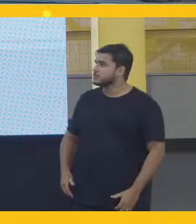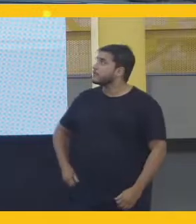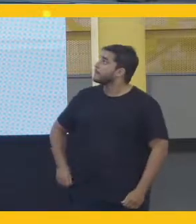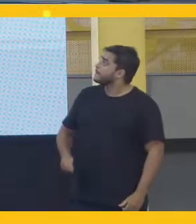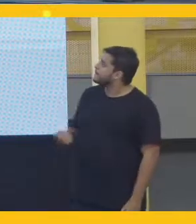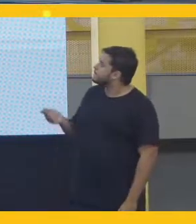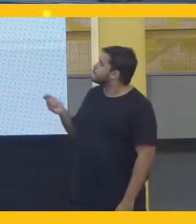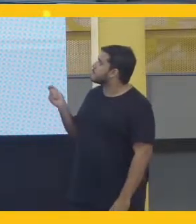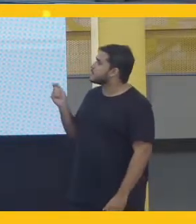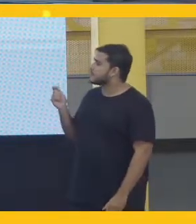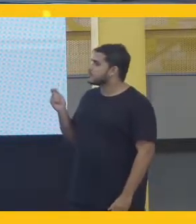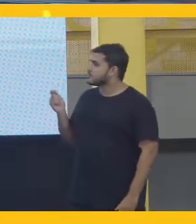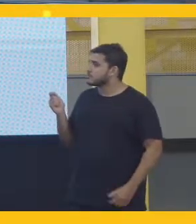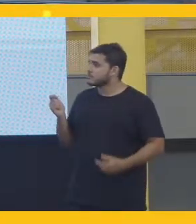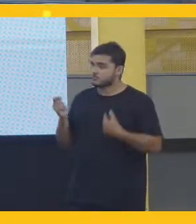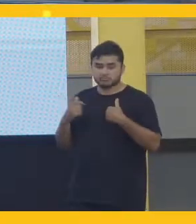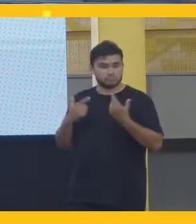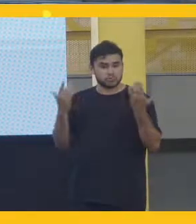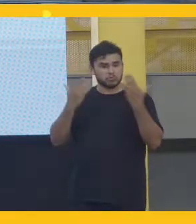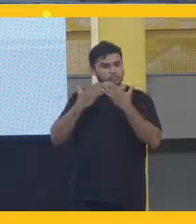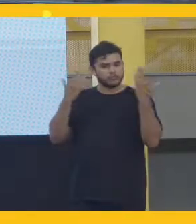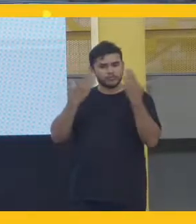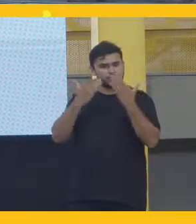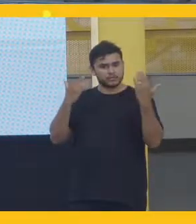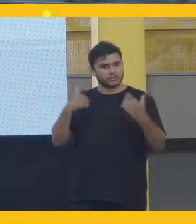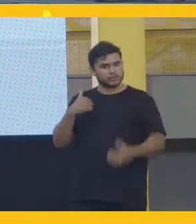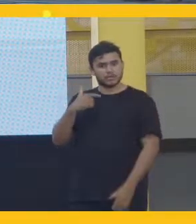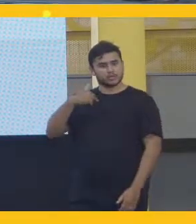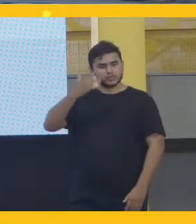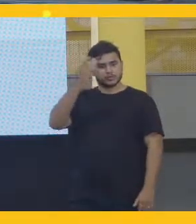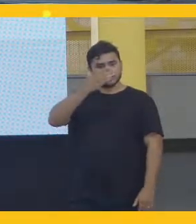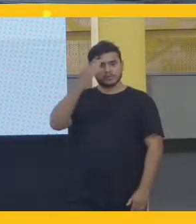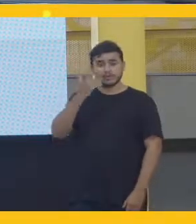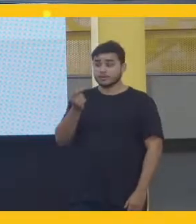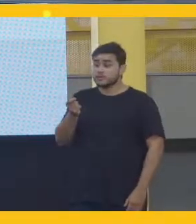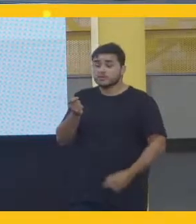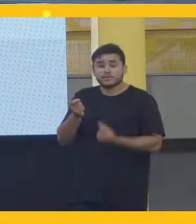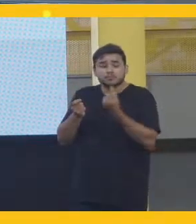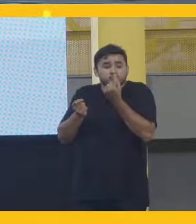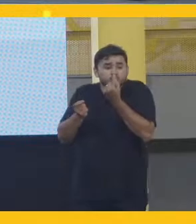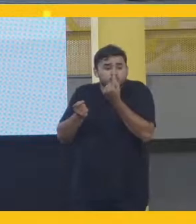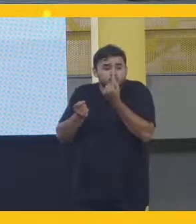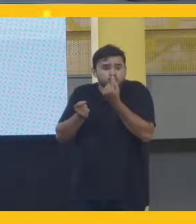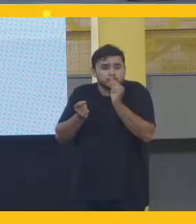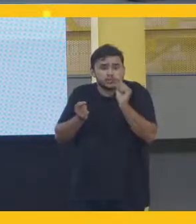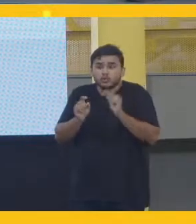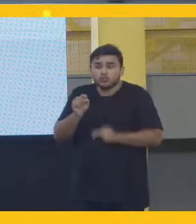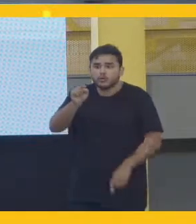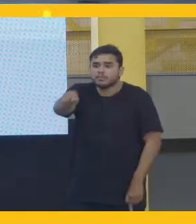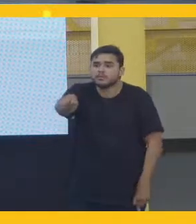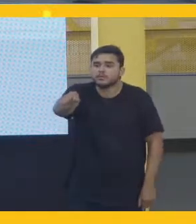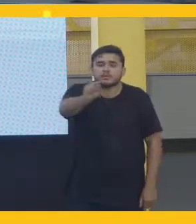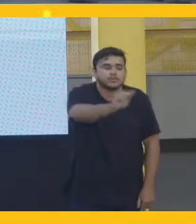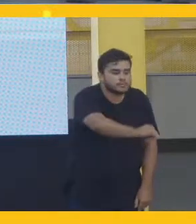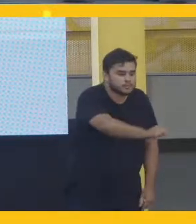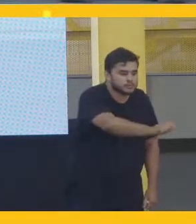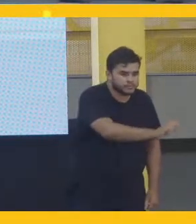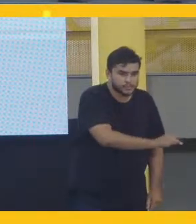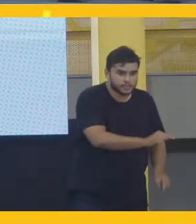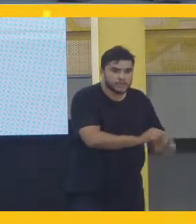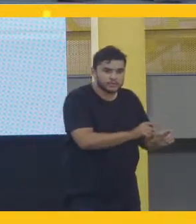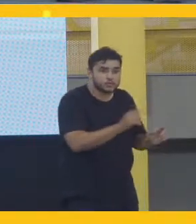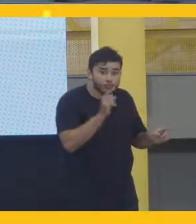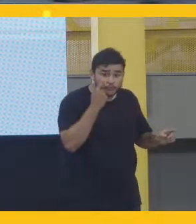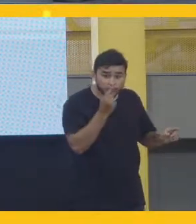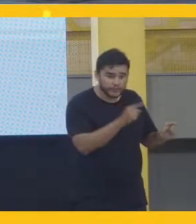vocês, mas eu não estou vendo raio de luz nenhum. A única coisa que você vê é o pontinho, né? O pontinho que ora está aqui, ora está